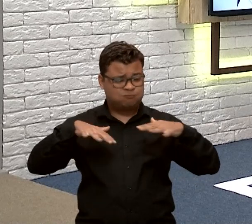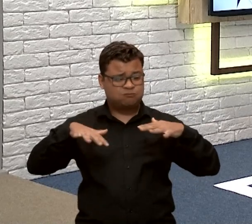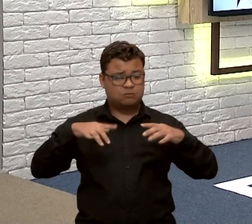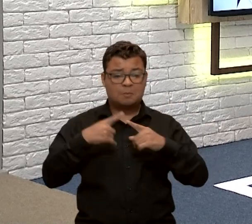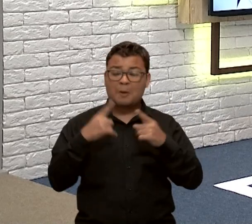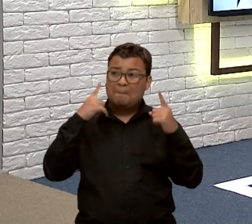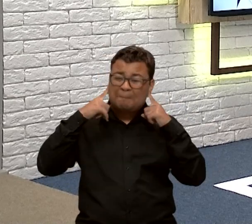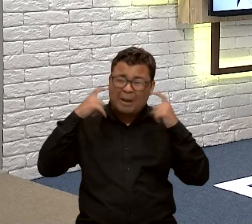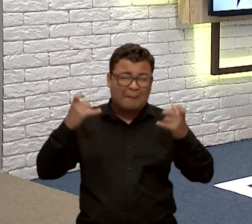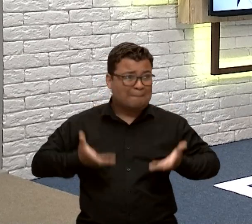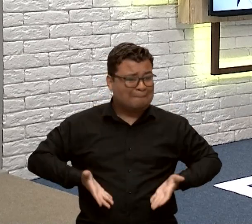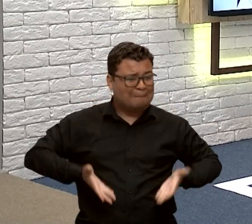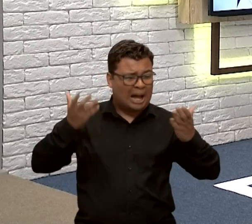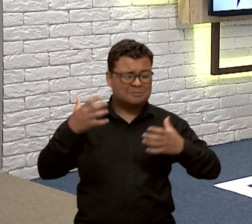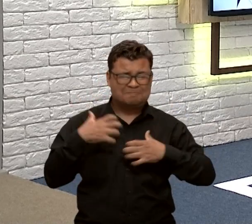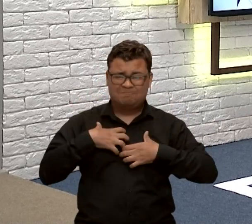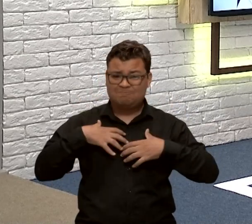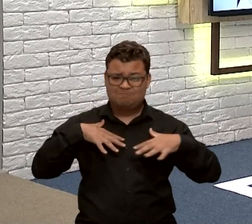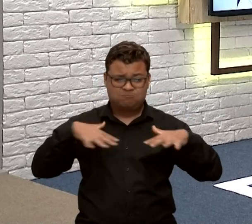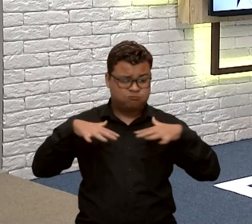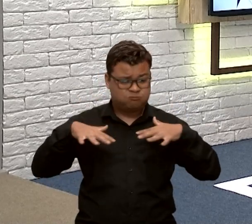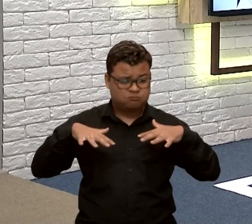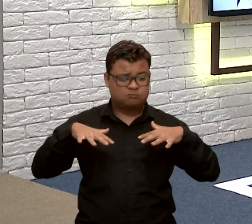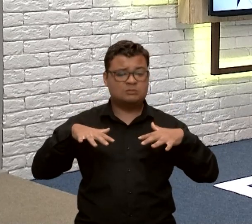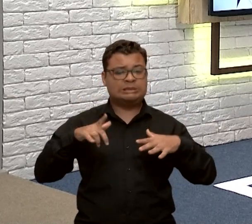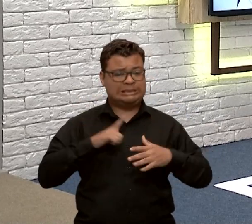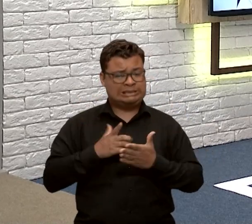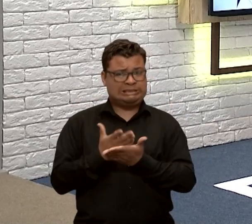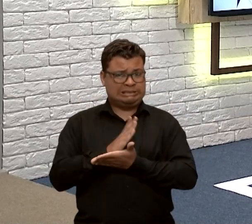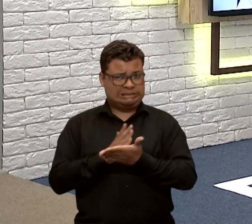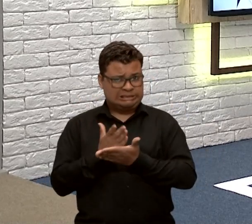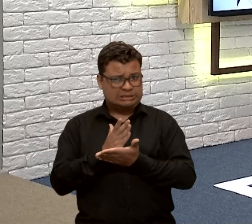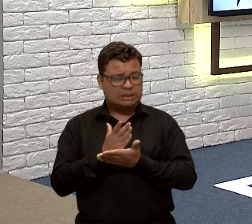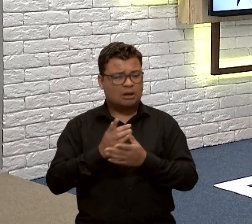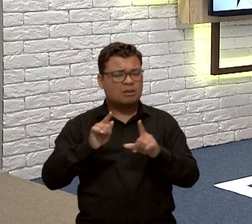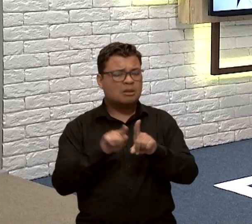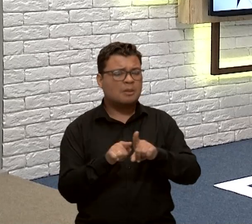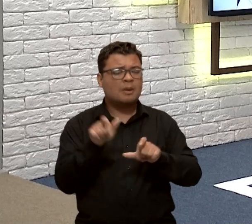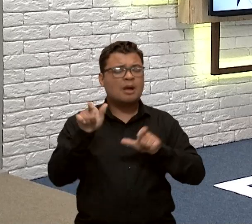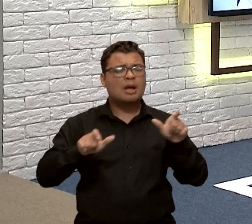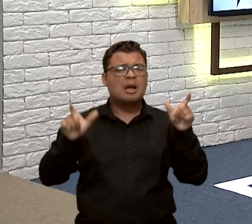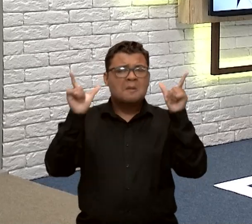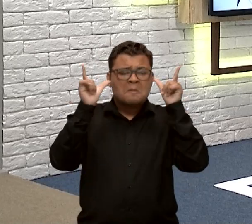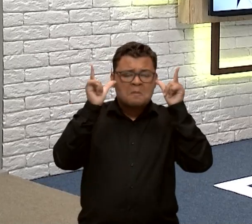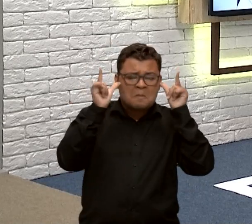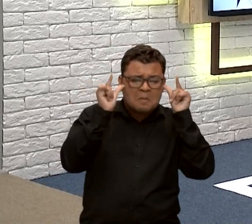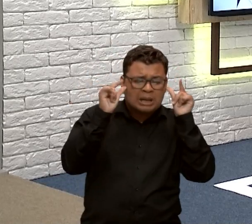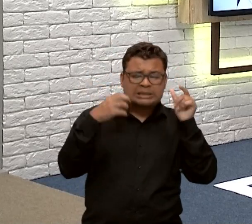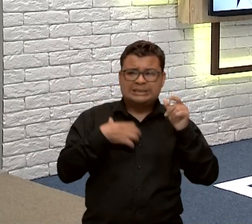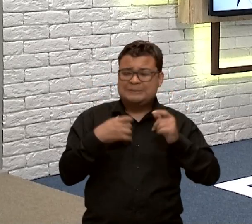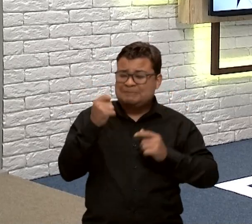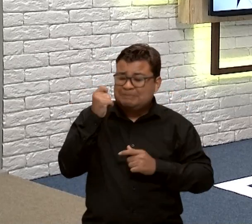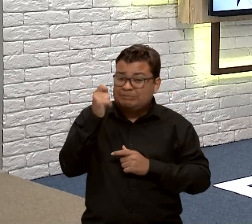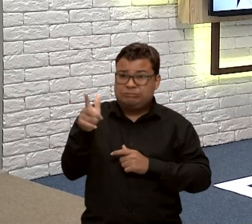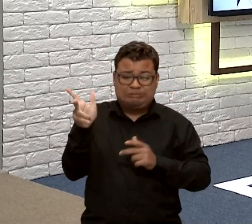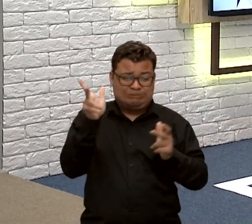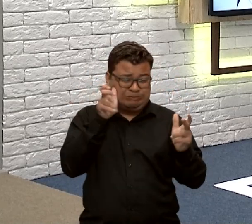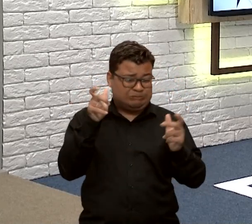altos emitem. Pessoas também com perda de audição podem ser mais sensíveis. Explica um pouco